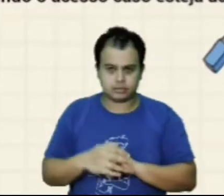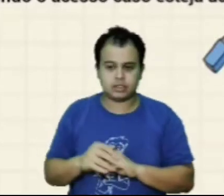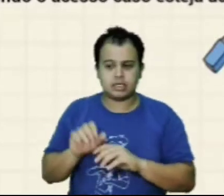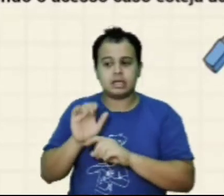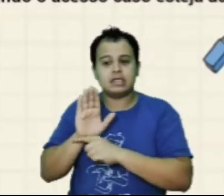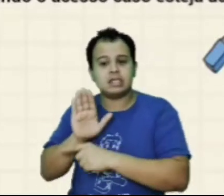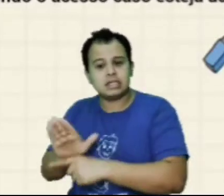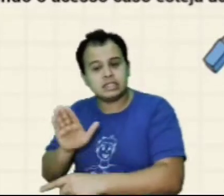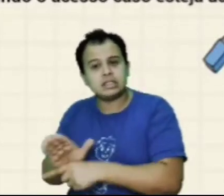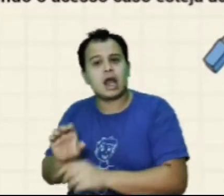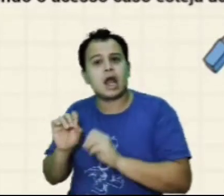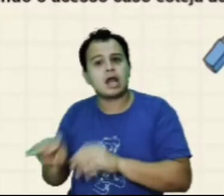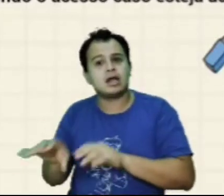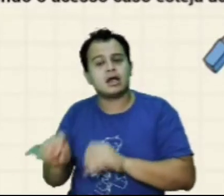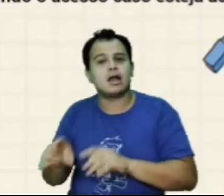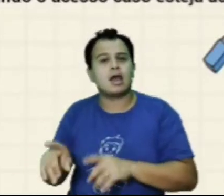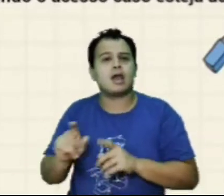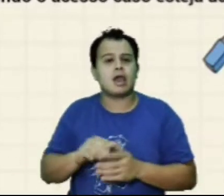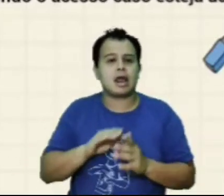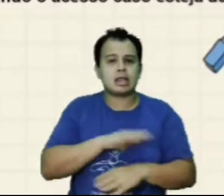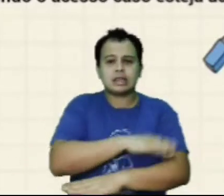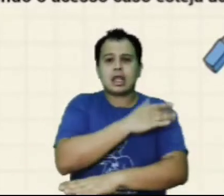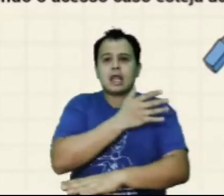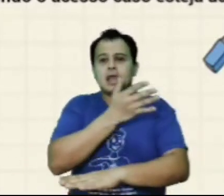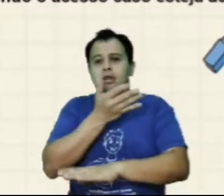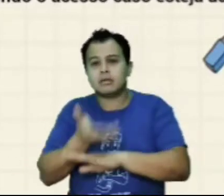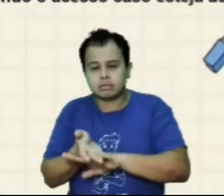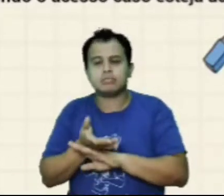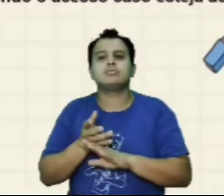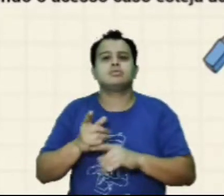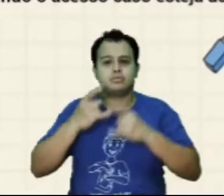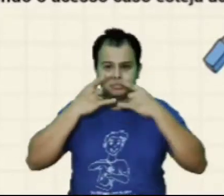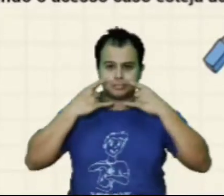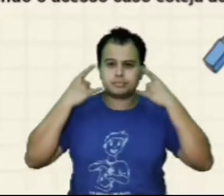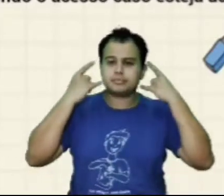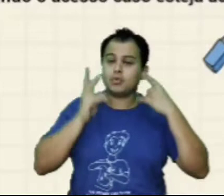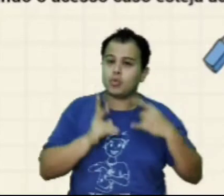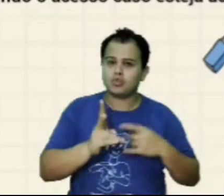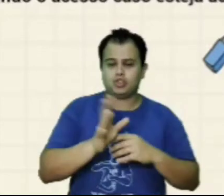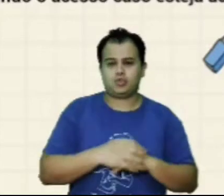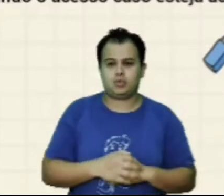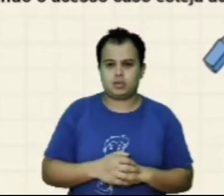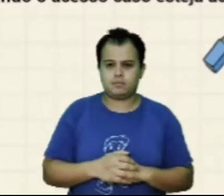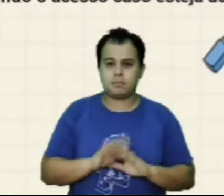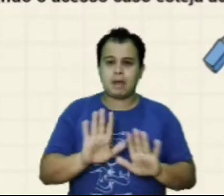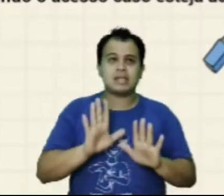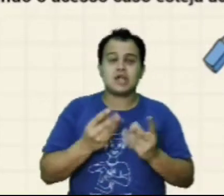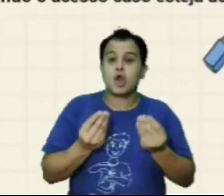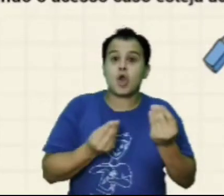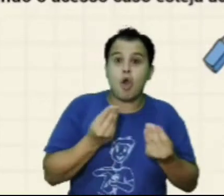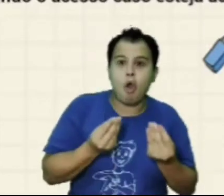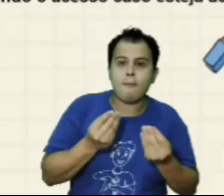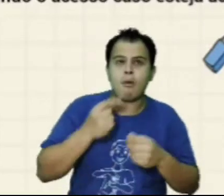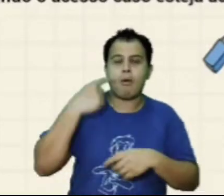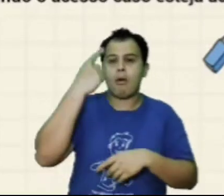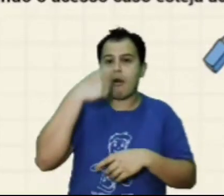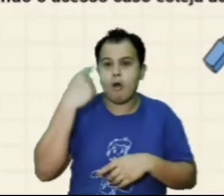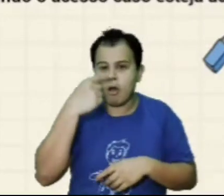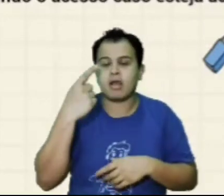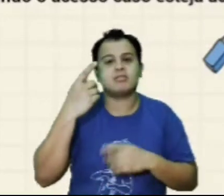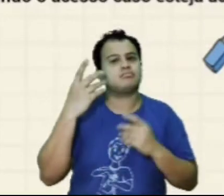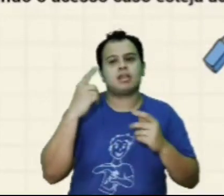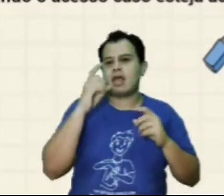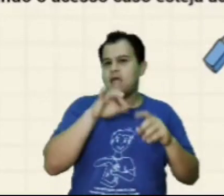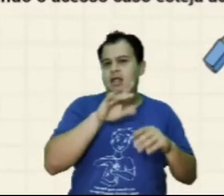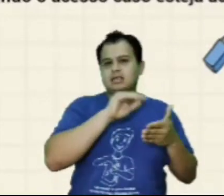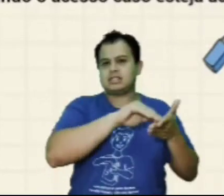período de tempo com ela. E aí os pormenores vão ser definidos pela Secretaria de Educação. Então o decreto ele diz lá, tem que